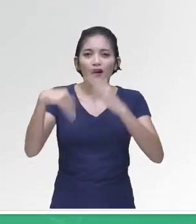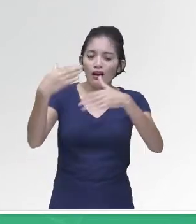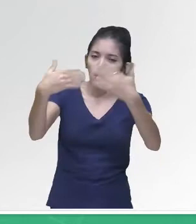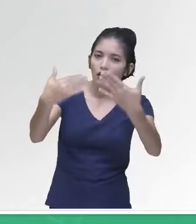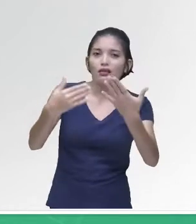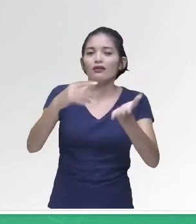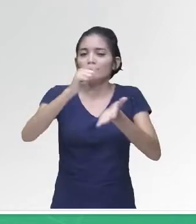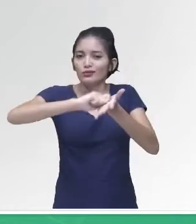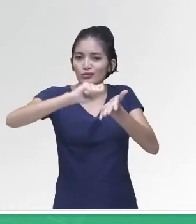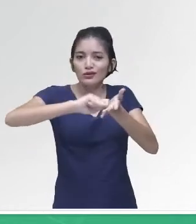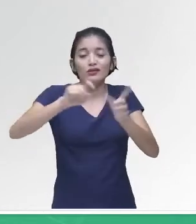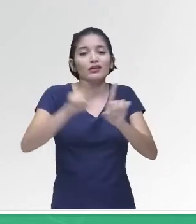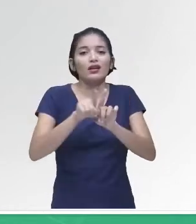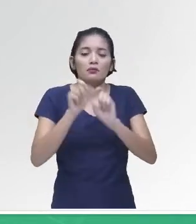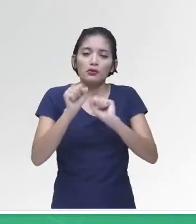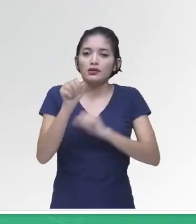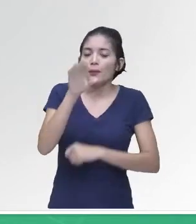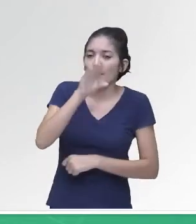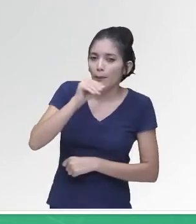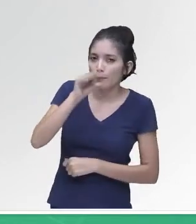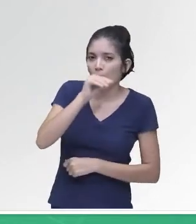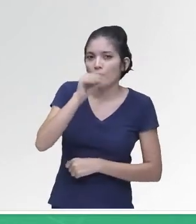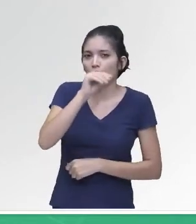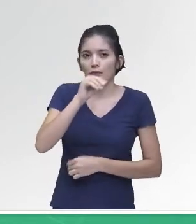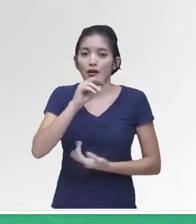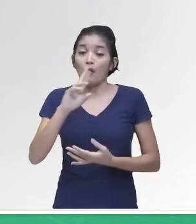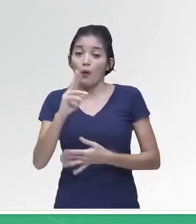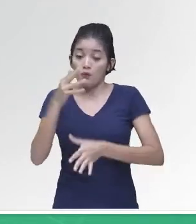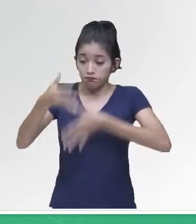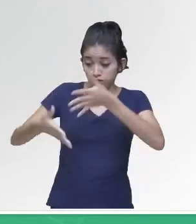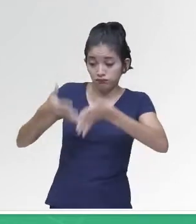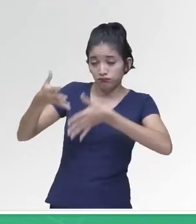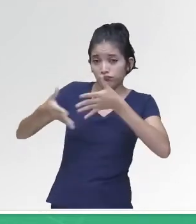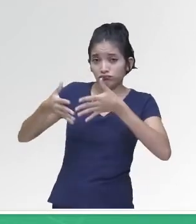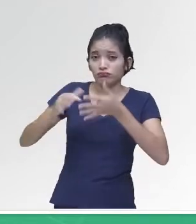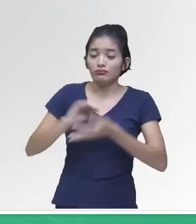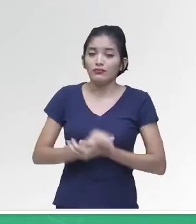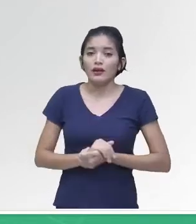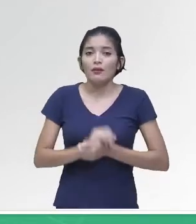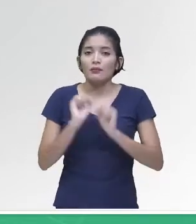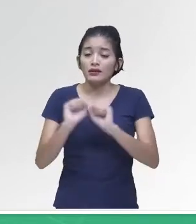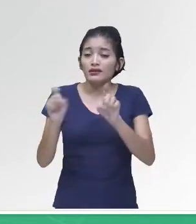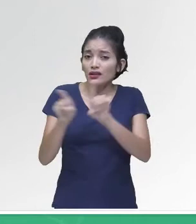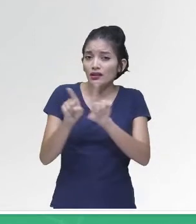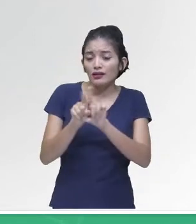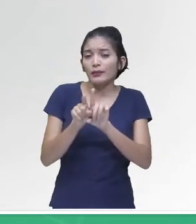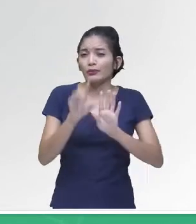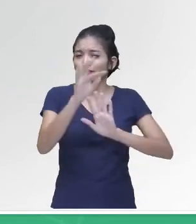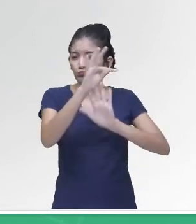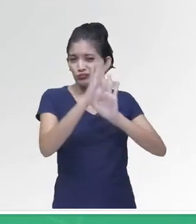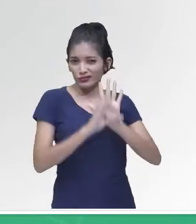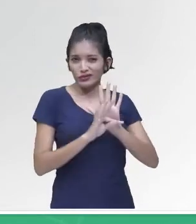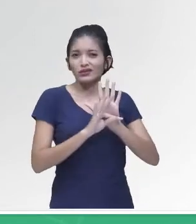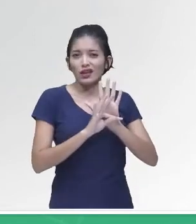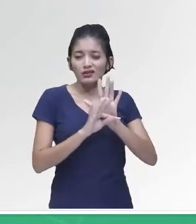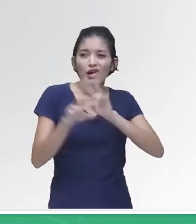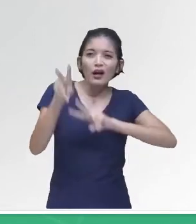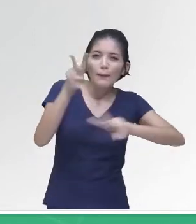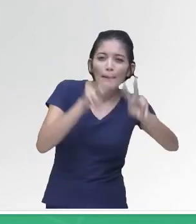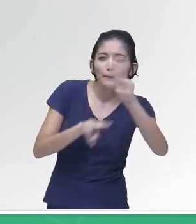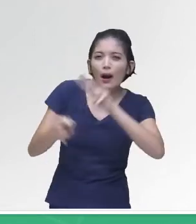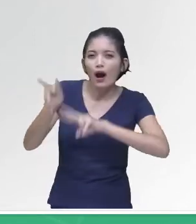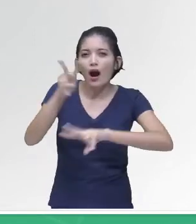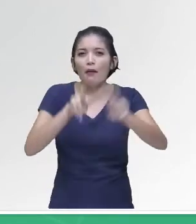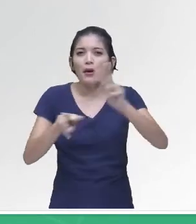também para nós o falado, o texto que é falado, ou às vezes o texto que é uma questão mais visual, que não